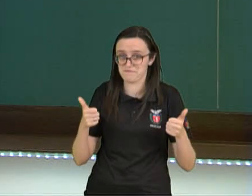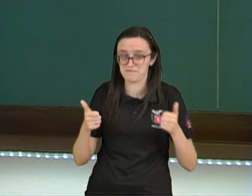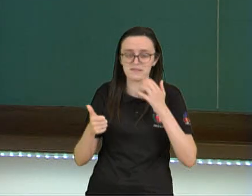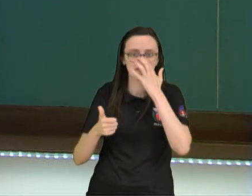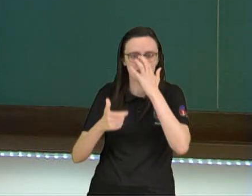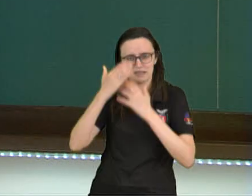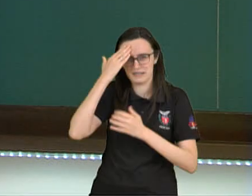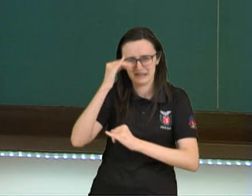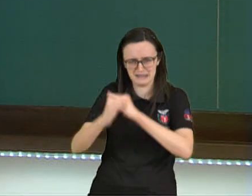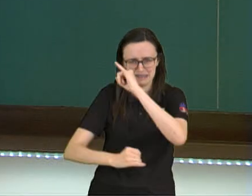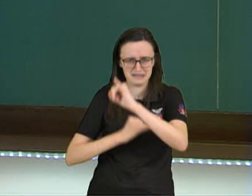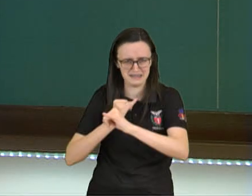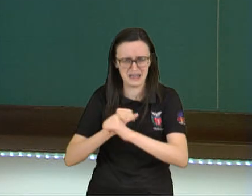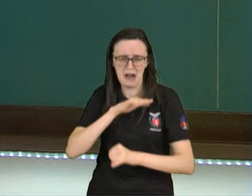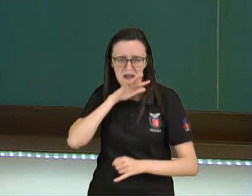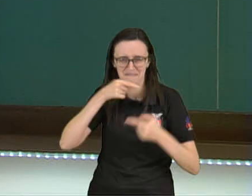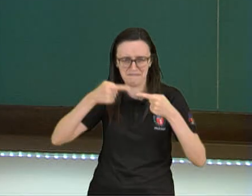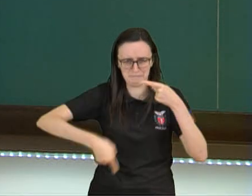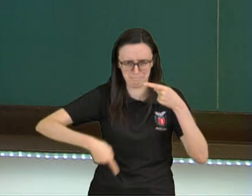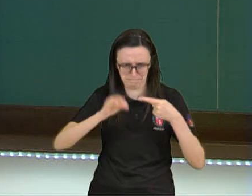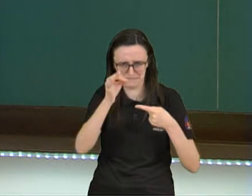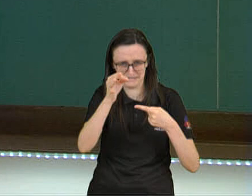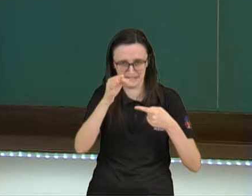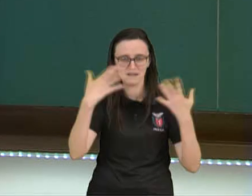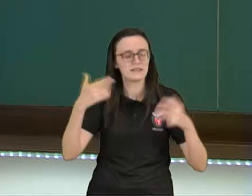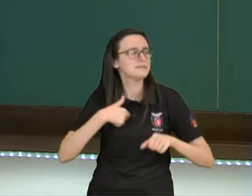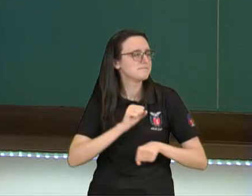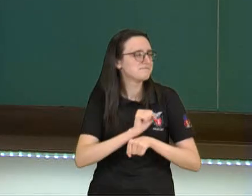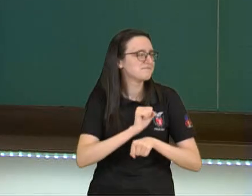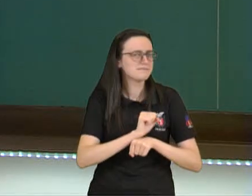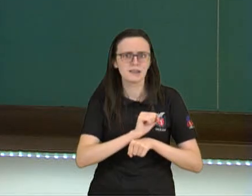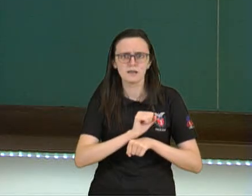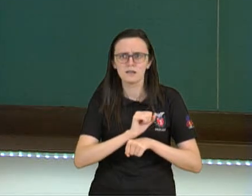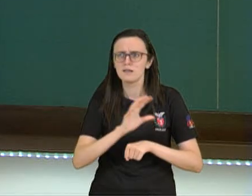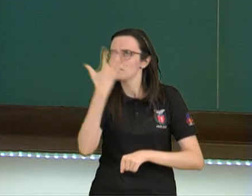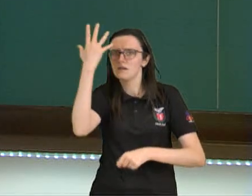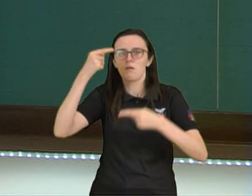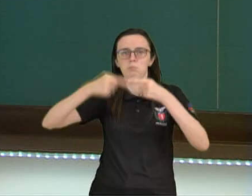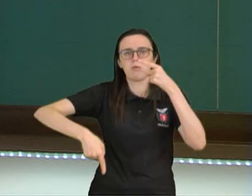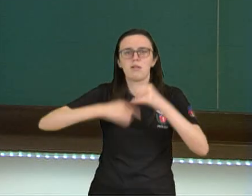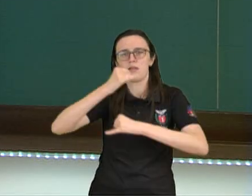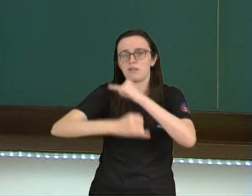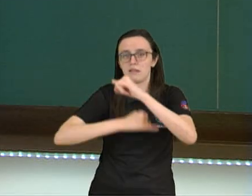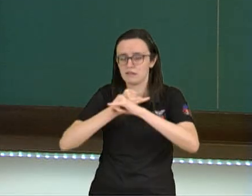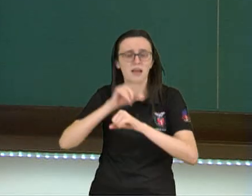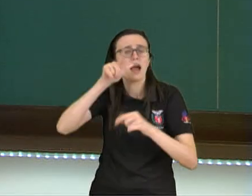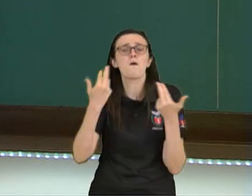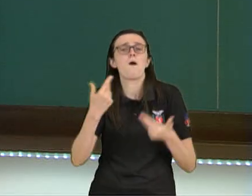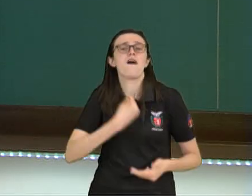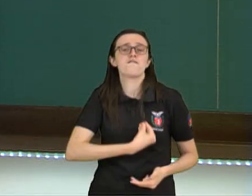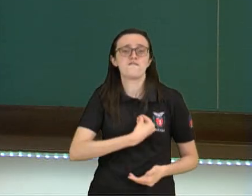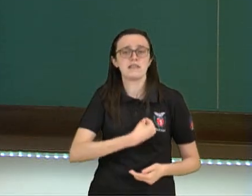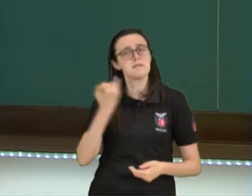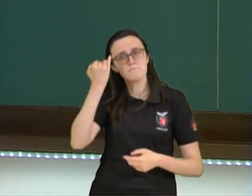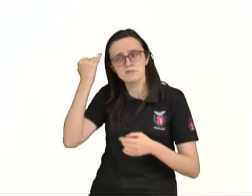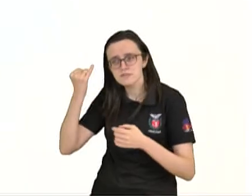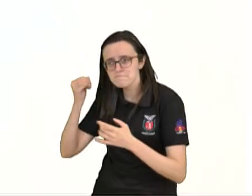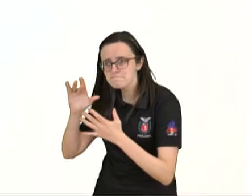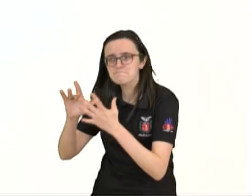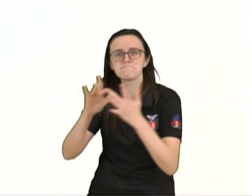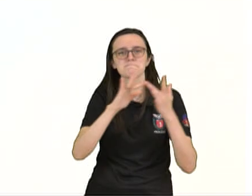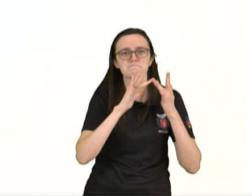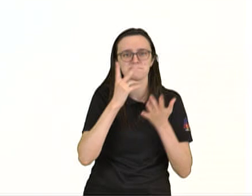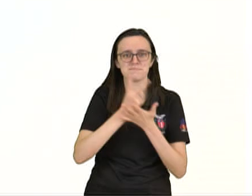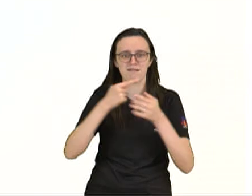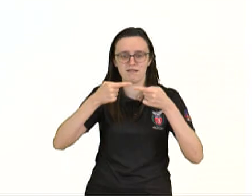na internet, é horrível quando ela cai, né? A falta de conexão. Na nossa vida humana é a mesma coisa. Mantenha-se